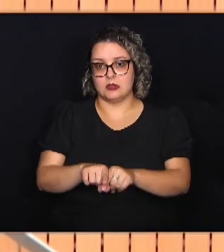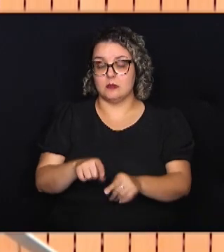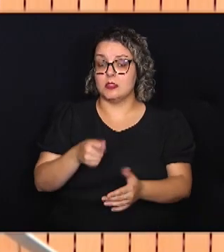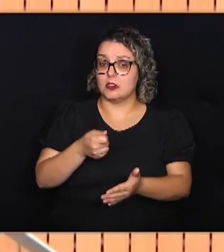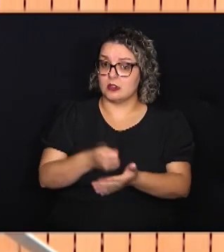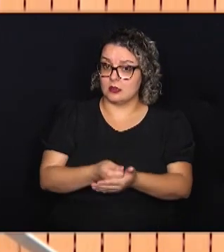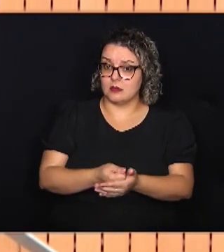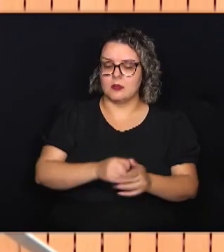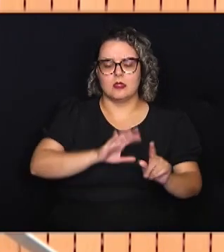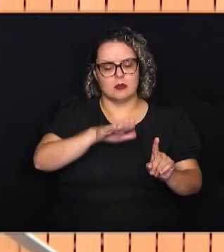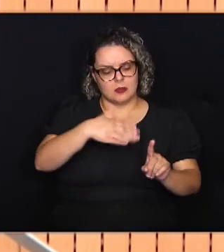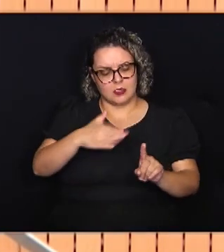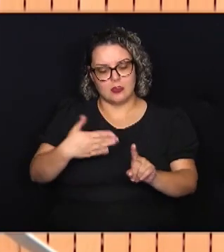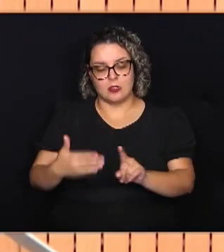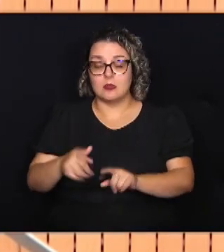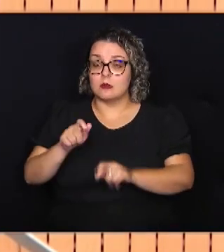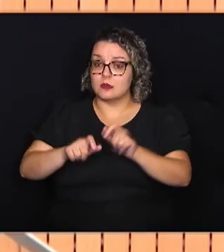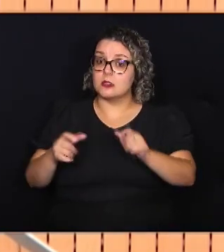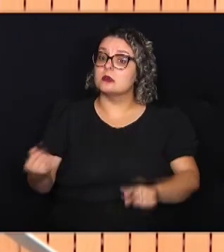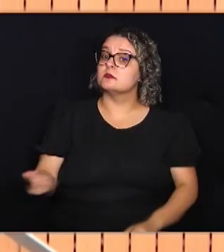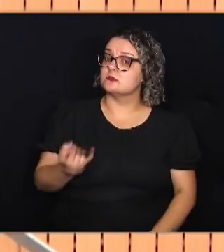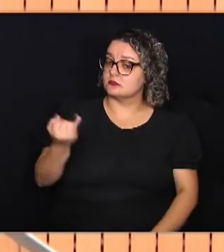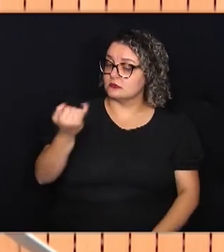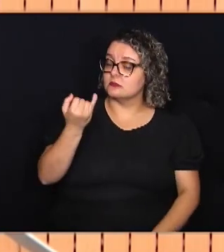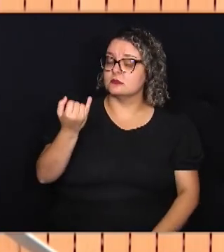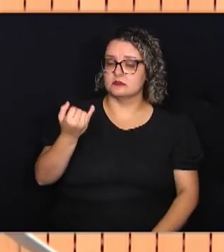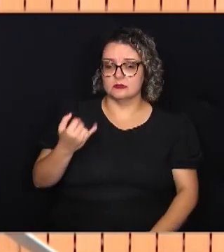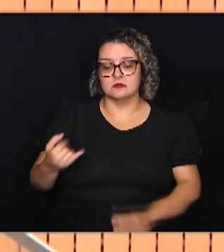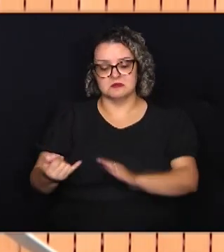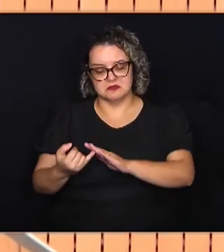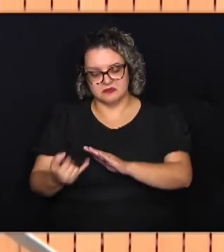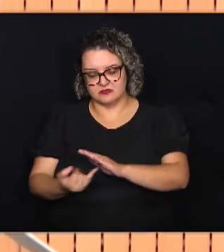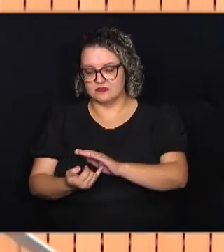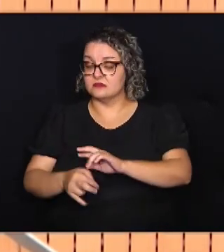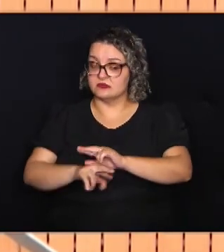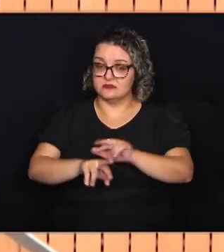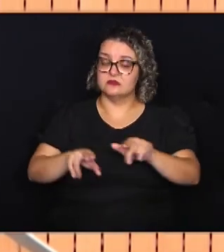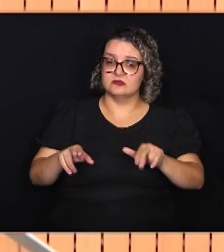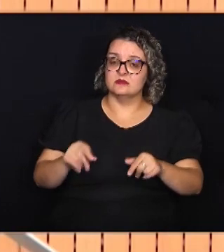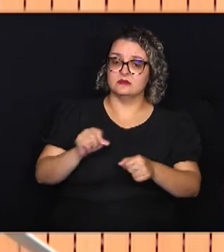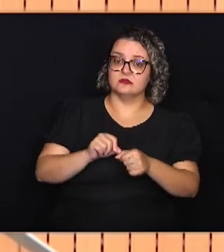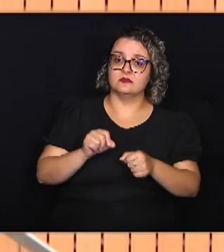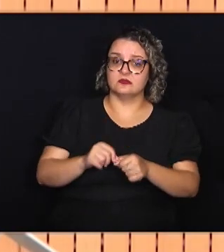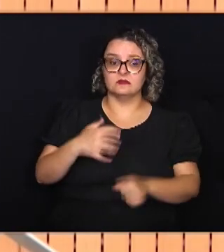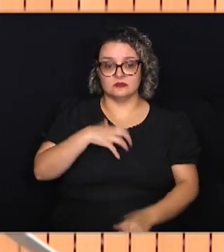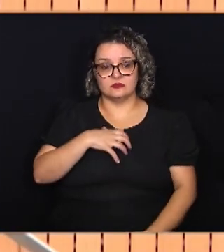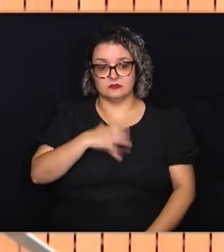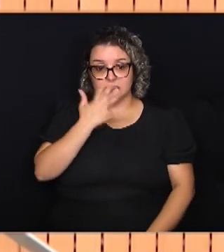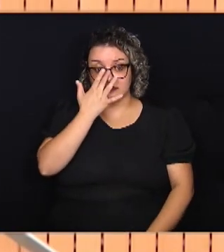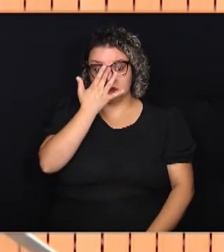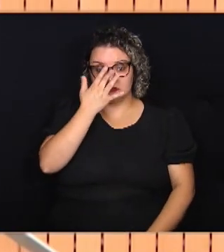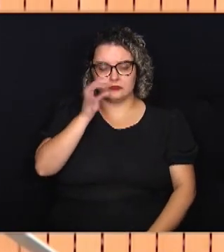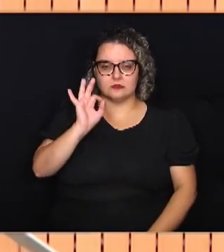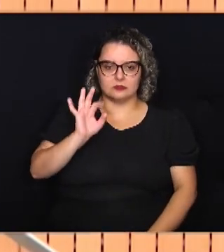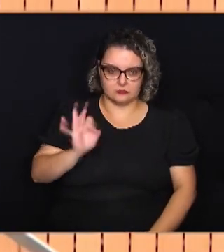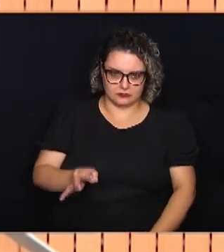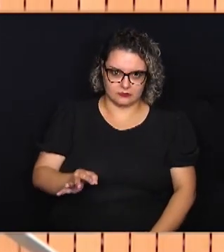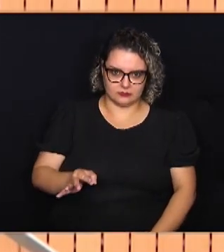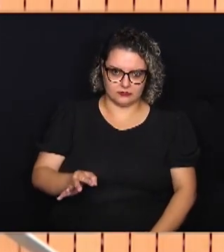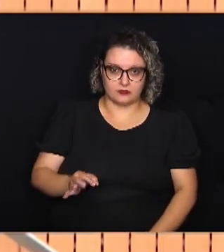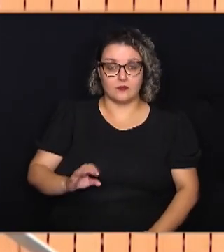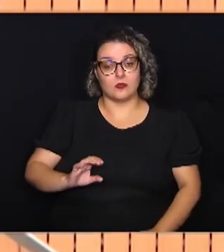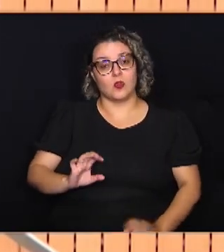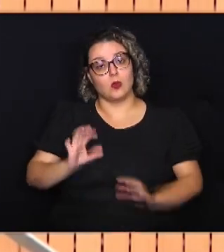de homenagear personalidades, pessoas, instituições e fazer da maneira que é mais correta. Um evento